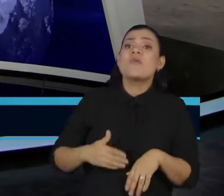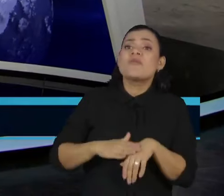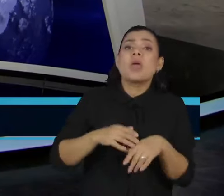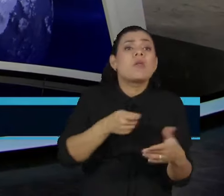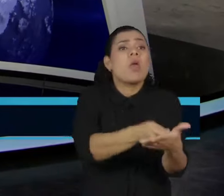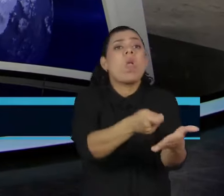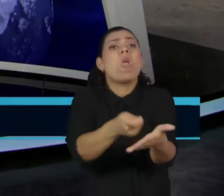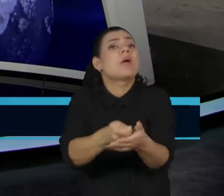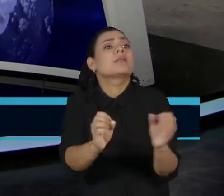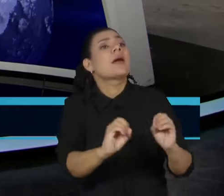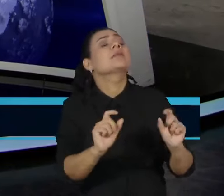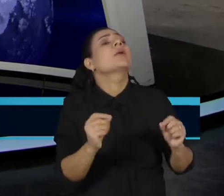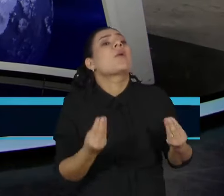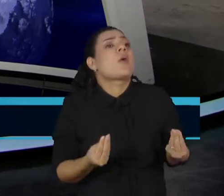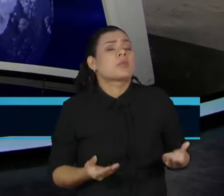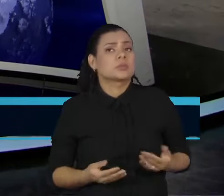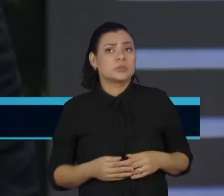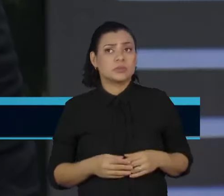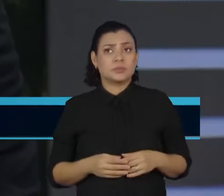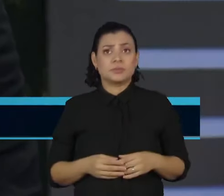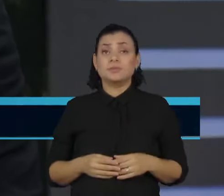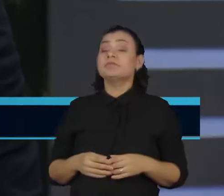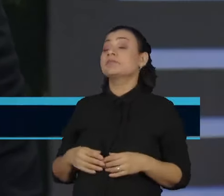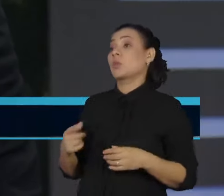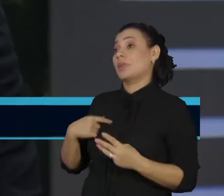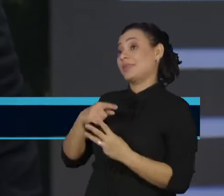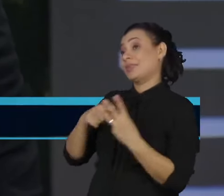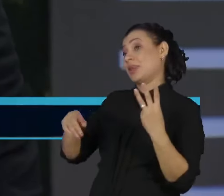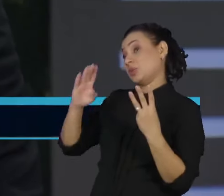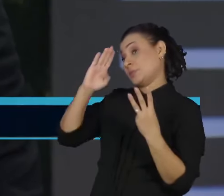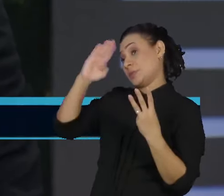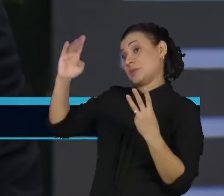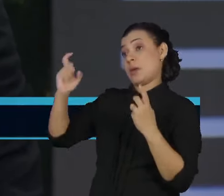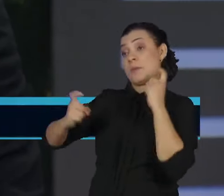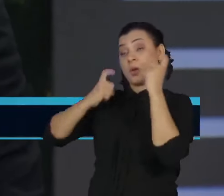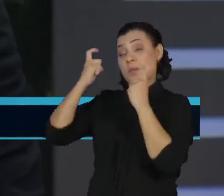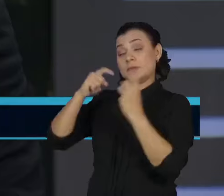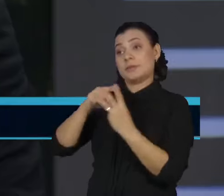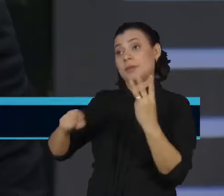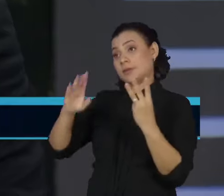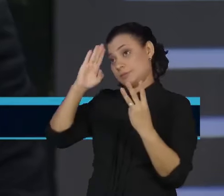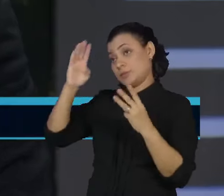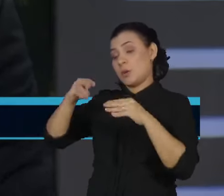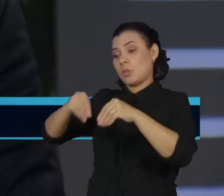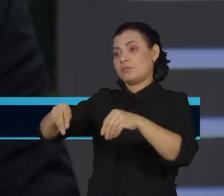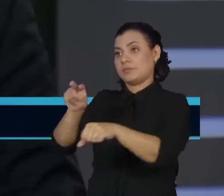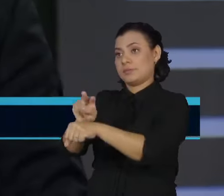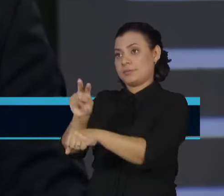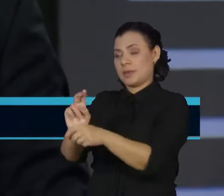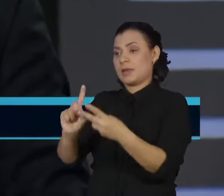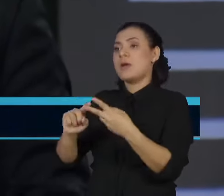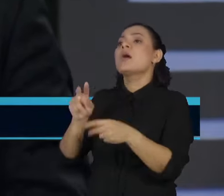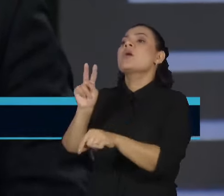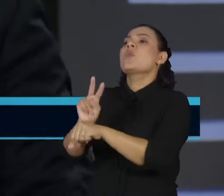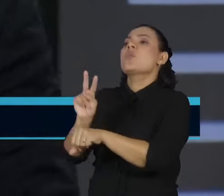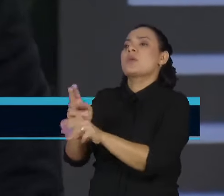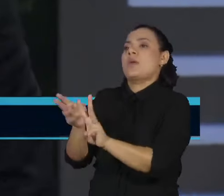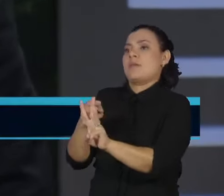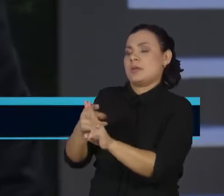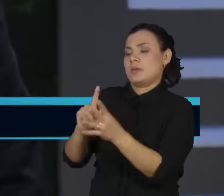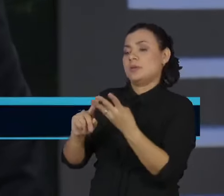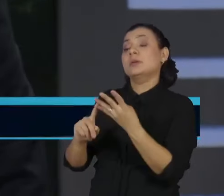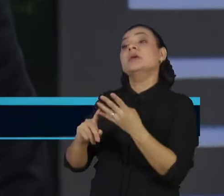pressionando, Sakamoto? Olha, tem três focos de preocupação, né? Acho que nesse exato momento com relação à demarcação e cuidado com os povos indígenas. Primeiro, os